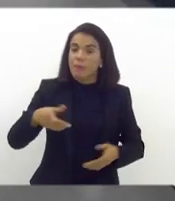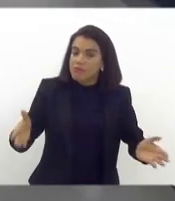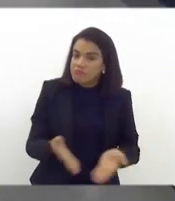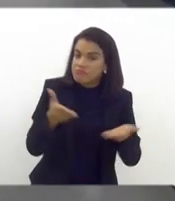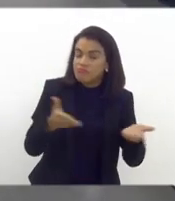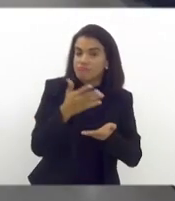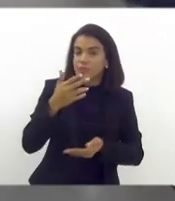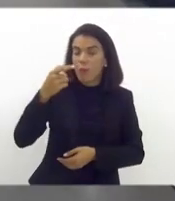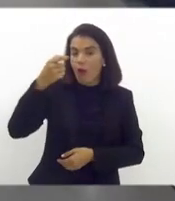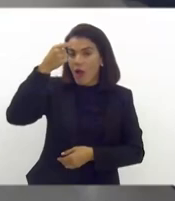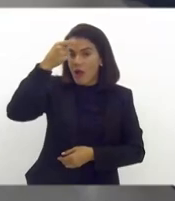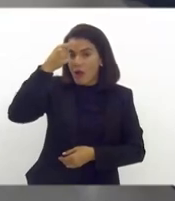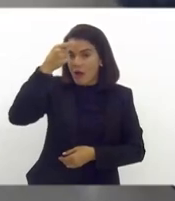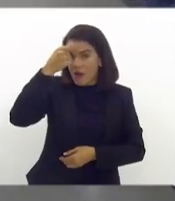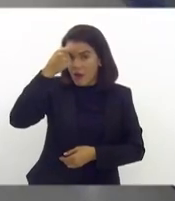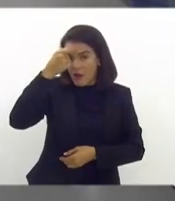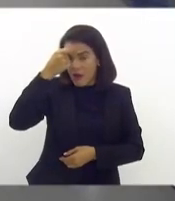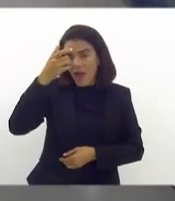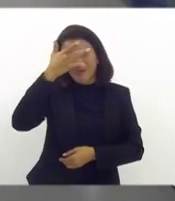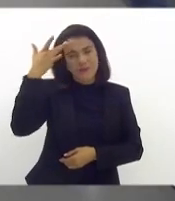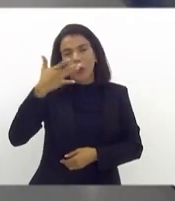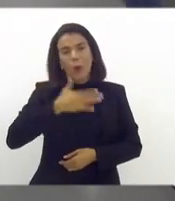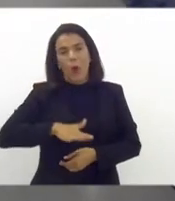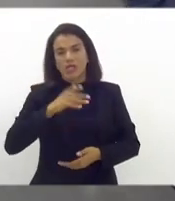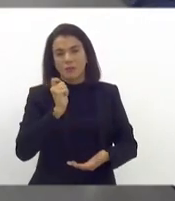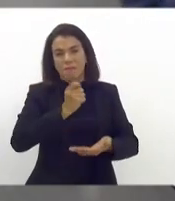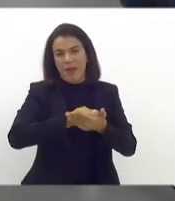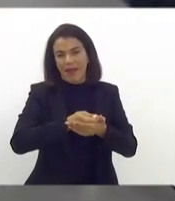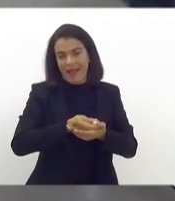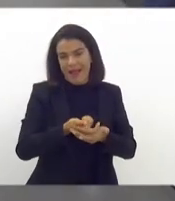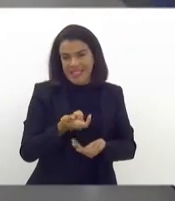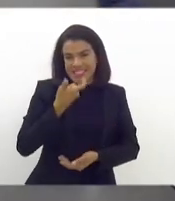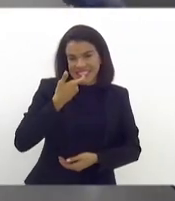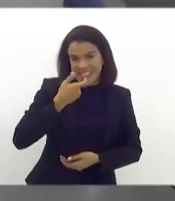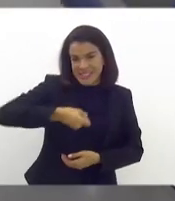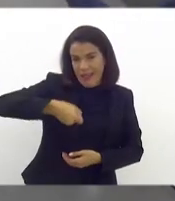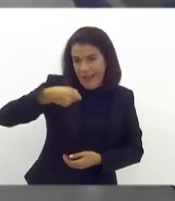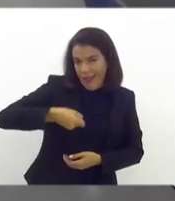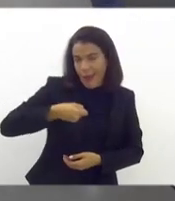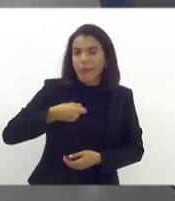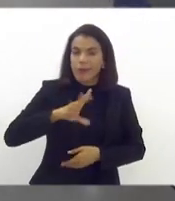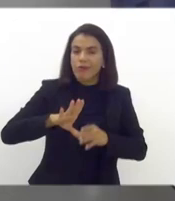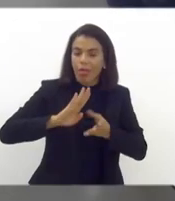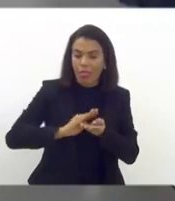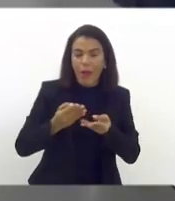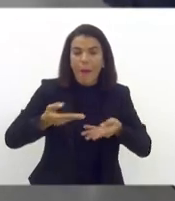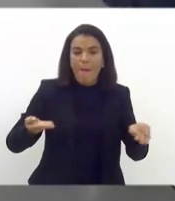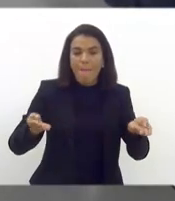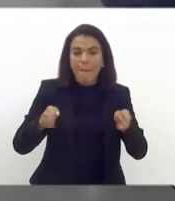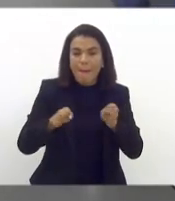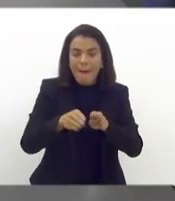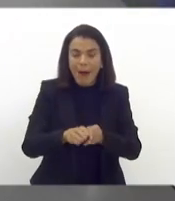sendo um valor muito pequeno, ninguém gosta de pagar. Então a pessoa vai lembrar de trazer de casa uma bolsa. Se você